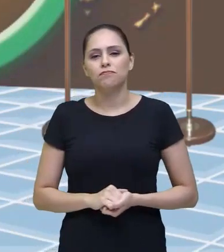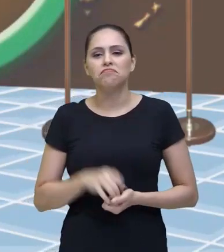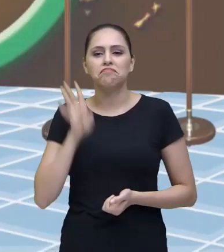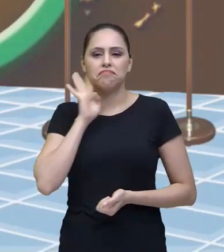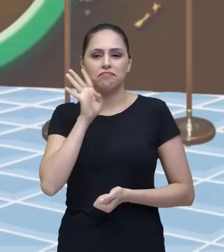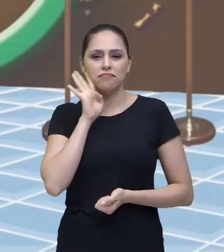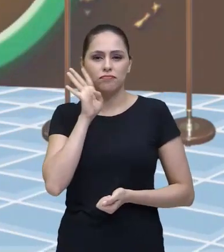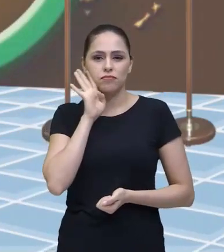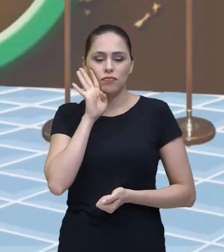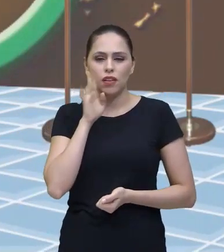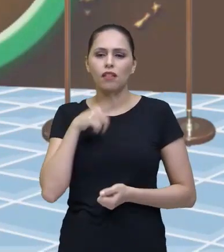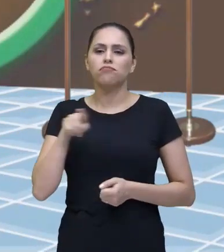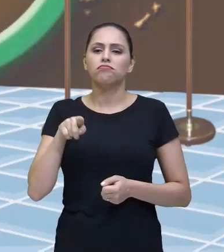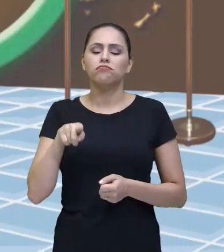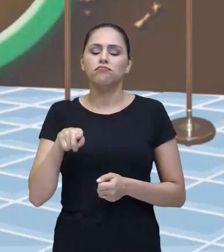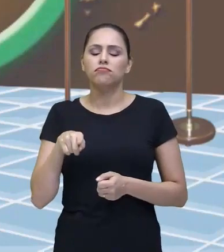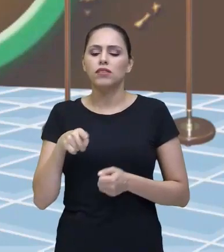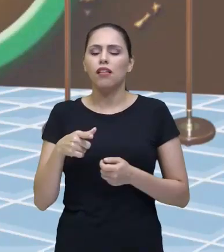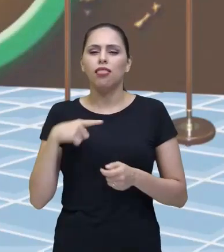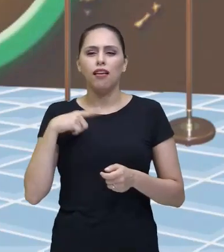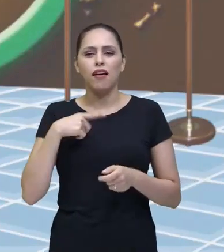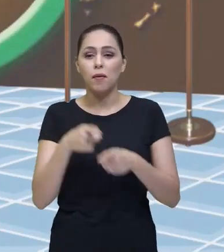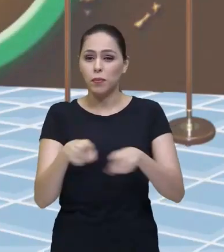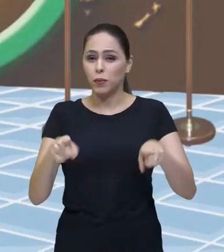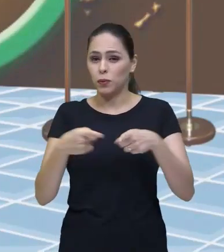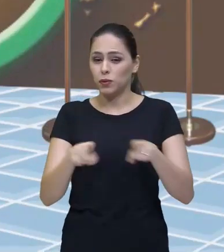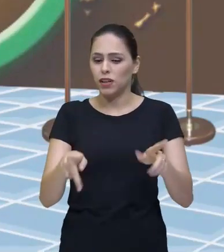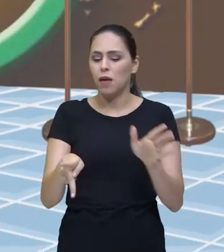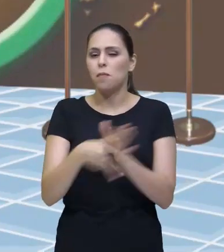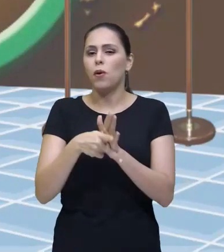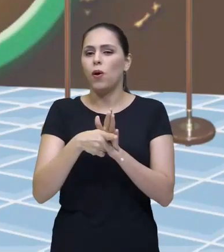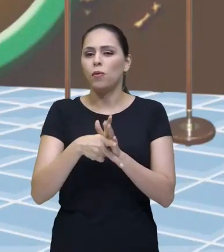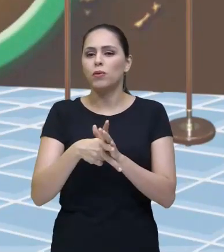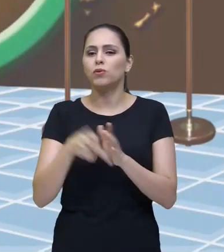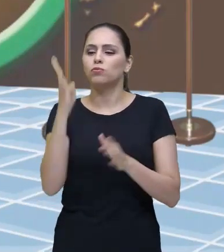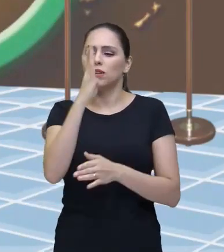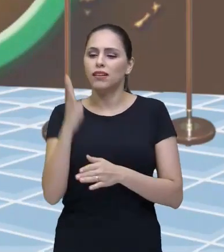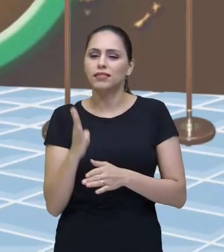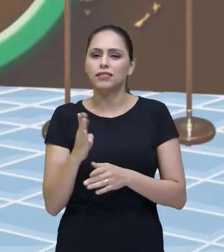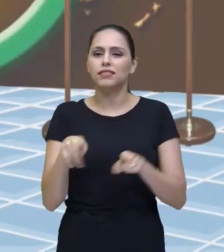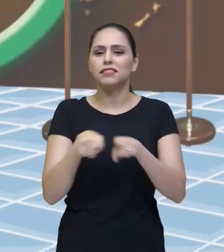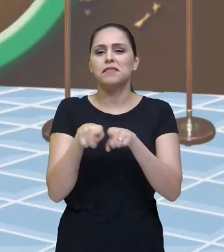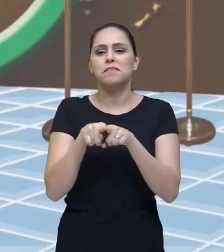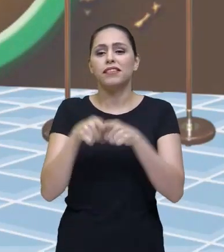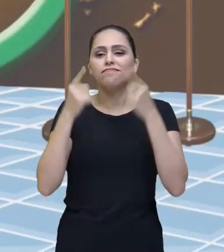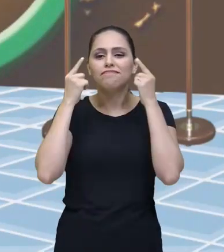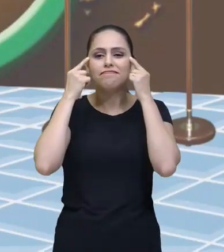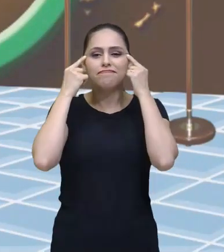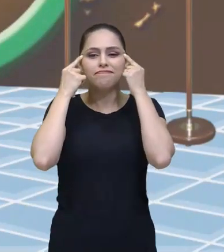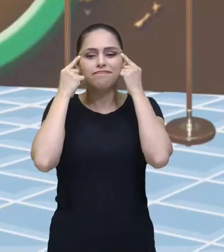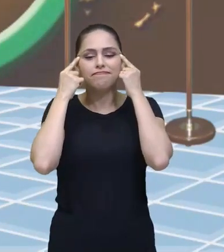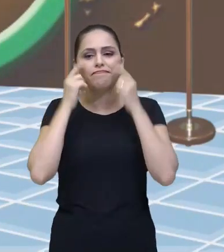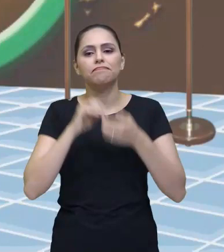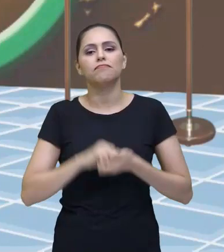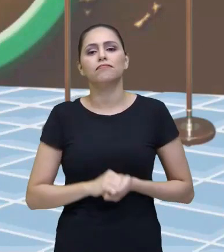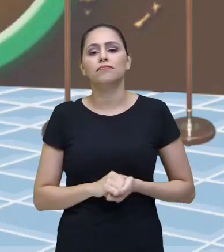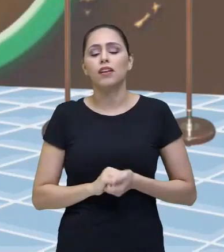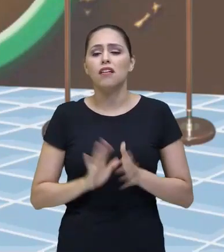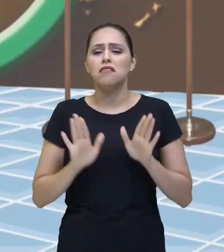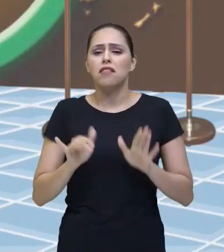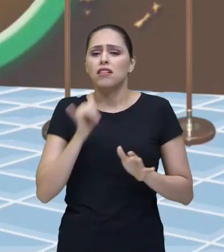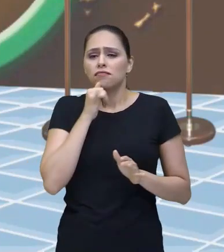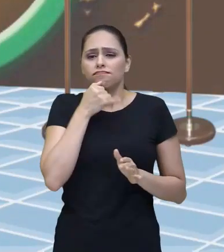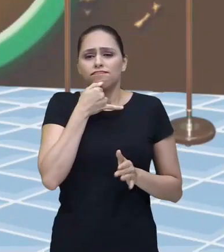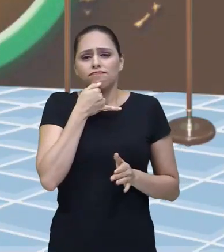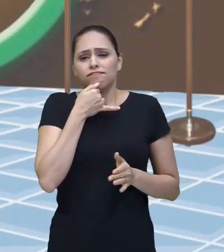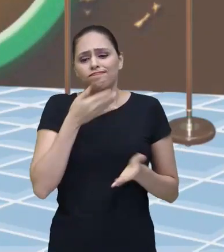Então a gente ouviu o hino nacional do Brasil. E do Japão. Do Japão, que é o país sede das Olimpíadas. Que infelizmente esse ano eles não vão